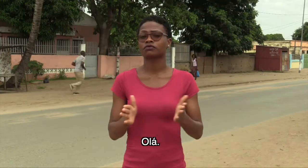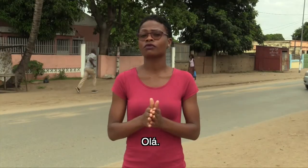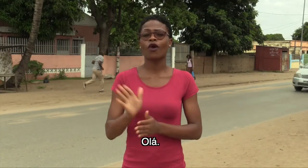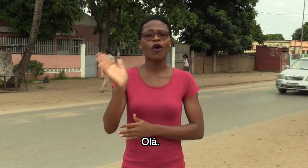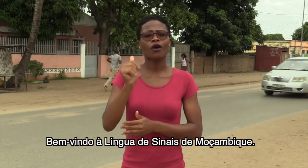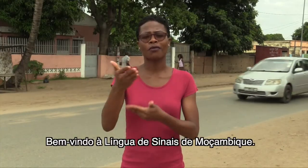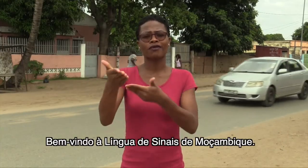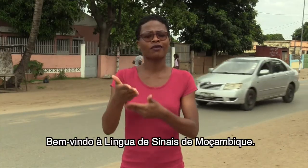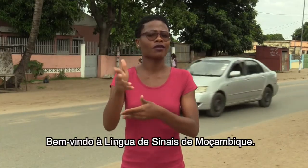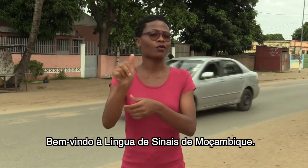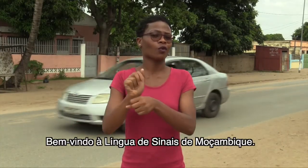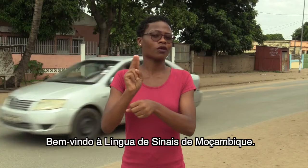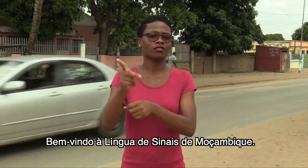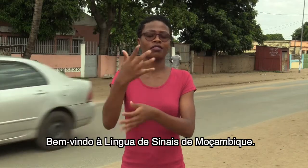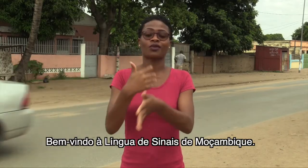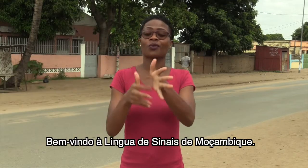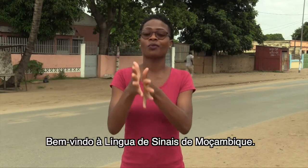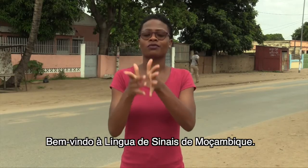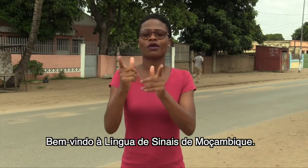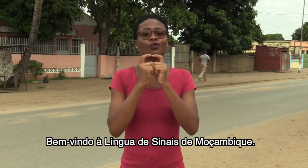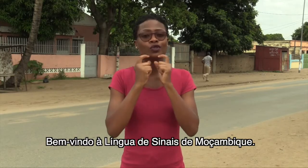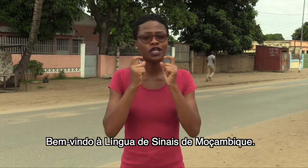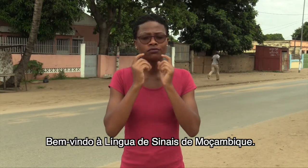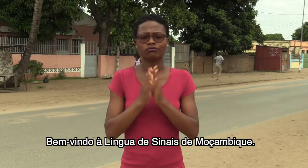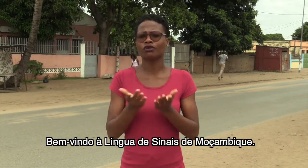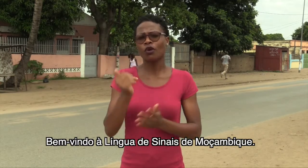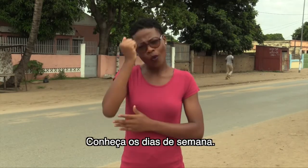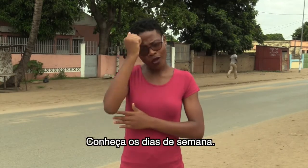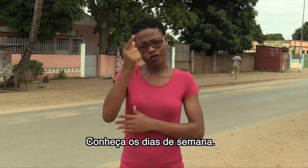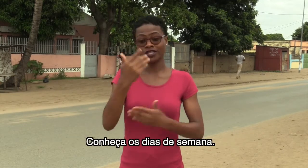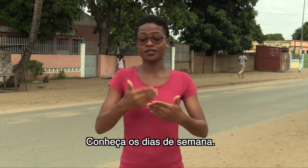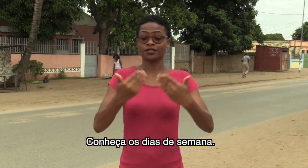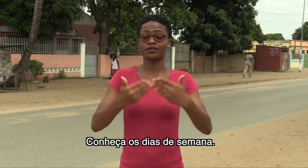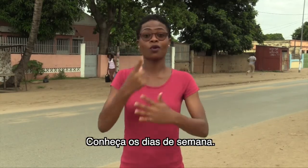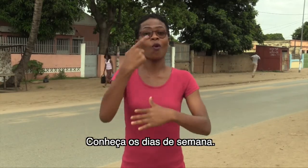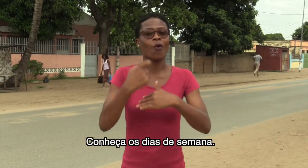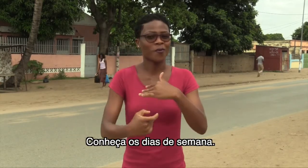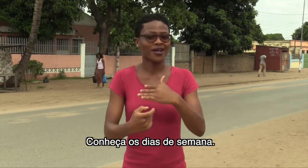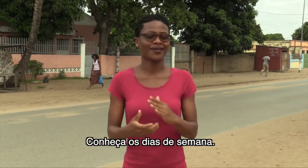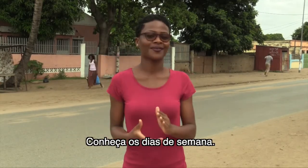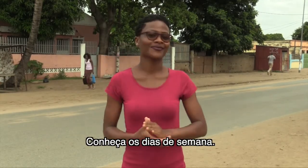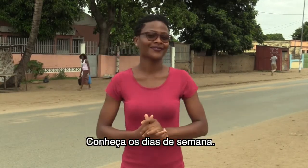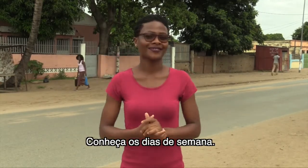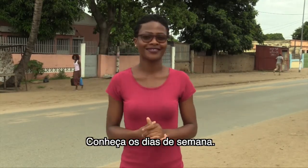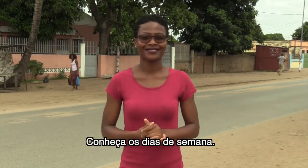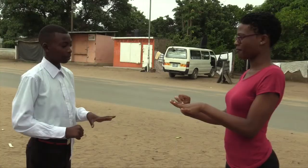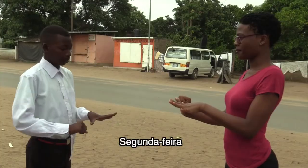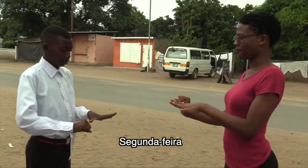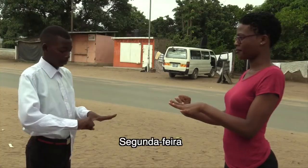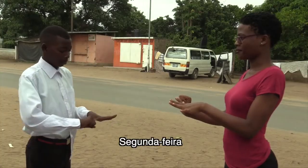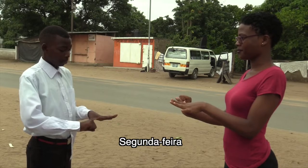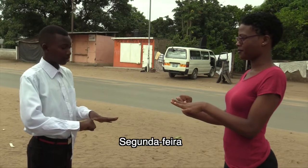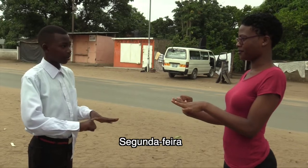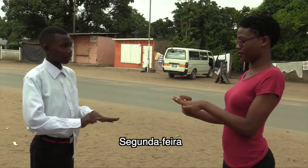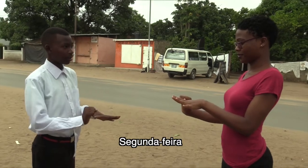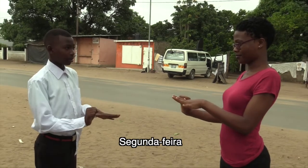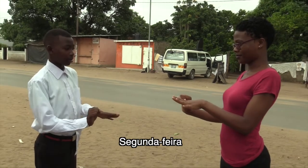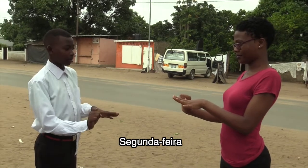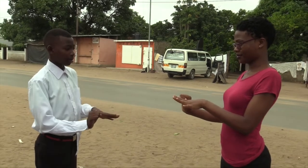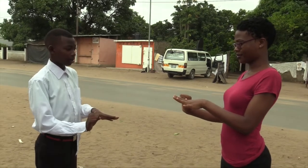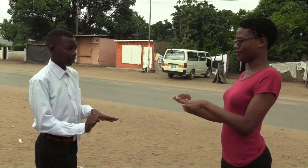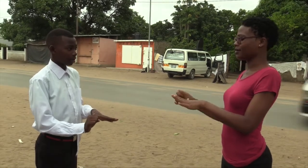Olá Bem-vindo à língua de sinais de Moçambique Conheça os dias da semana Segunda